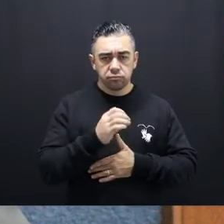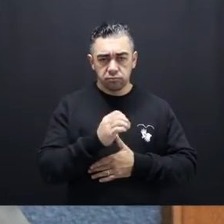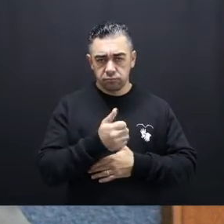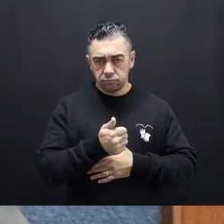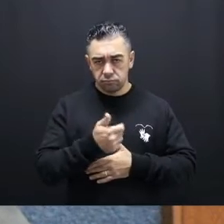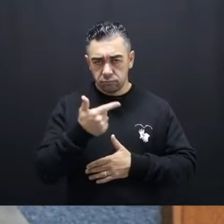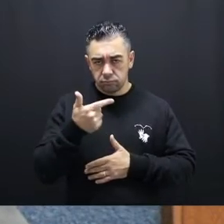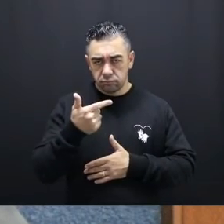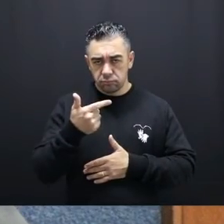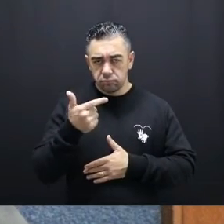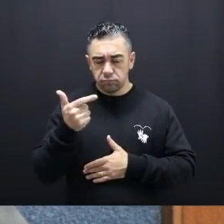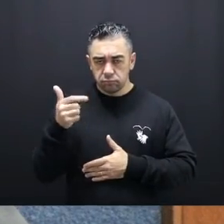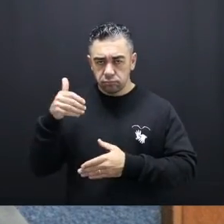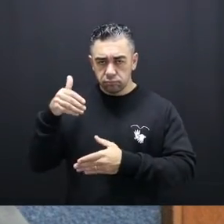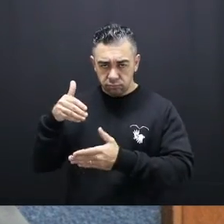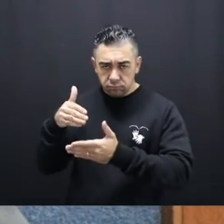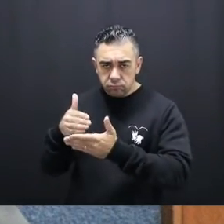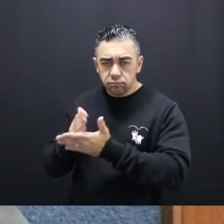qualquer